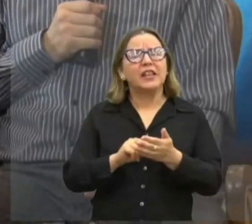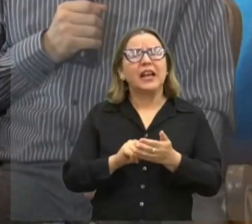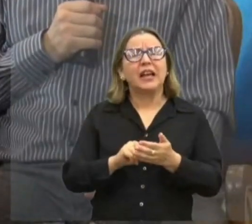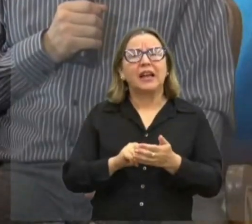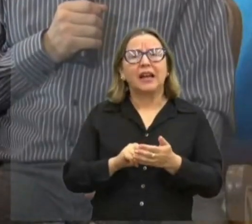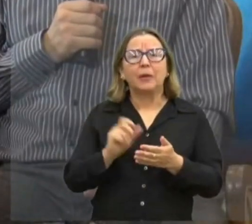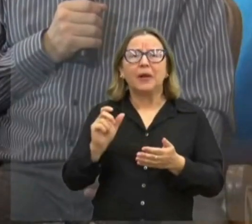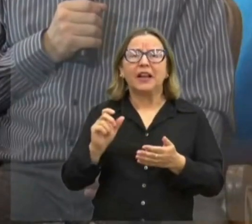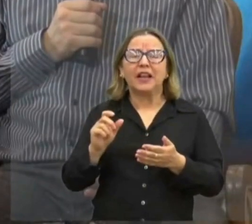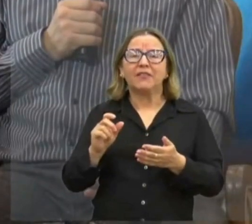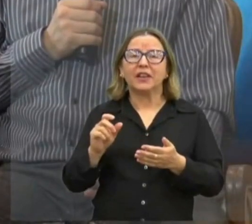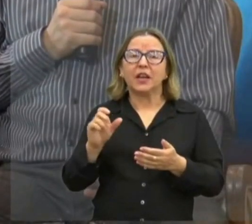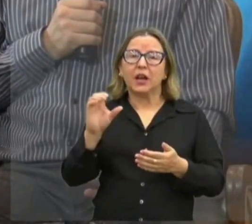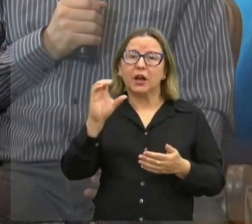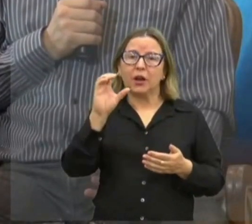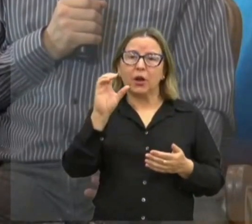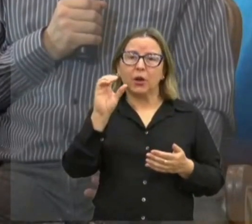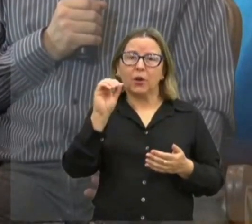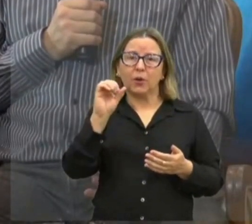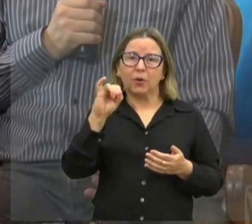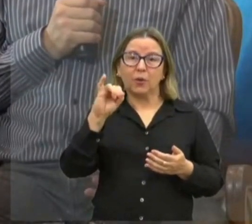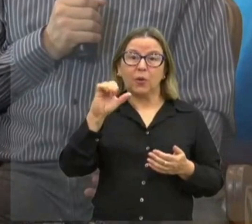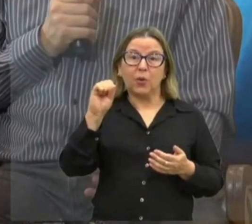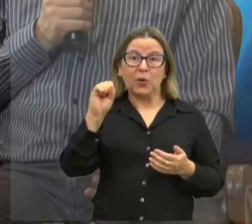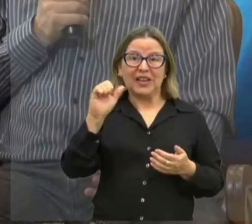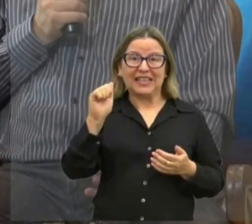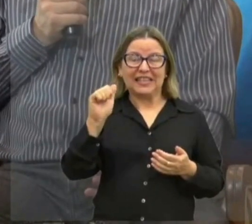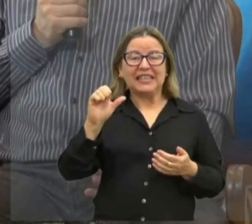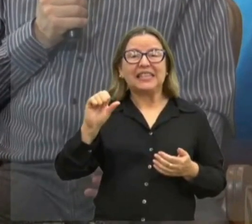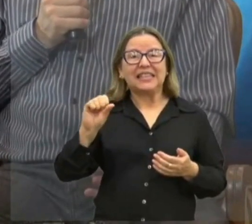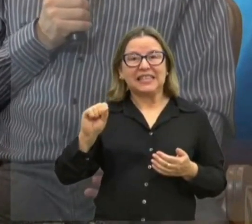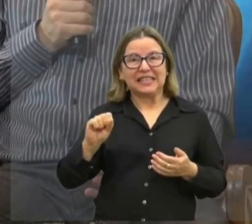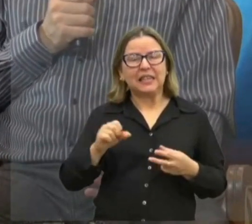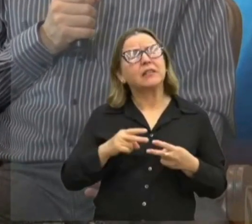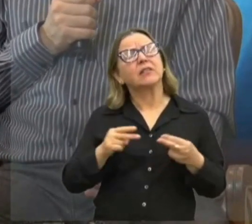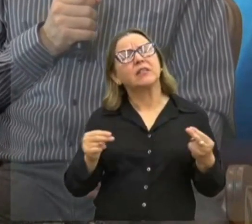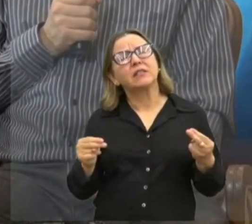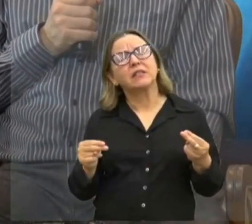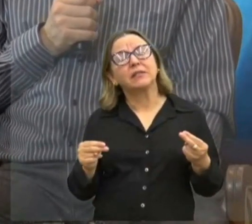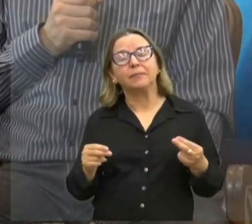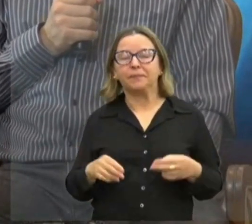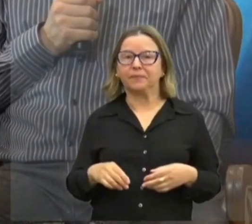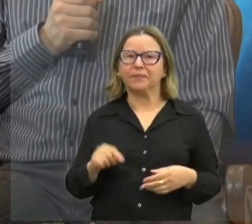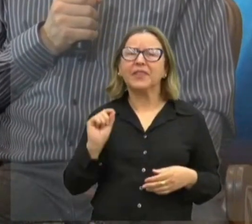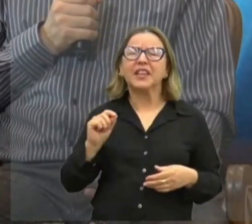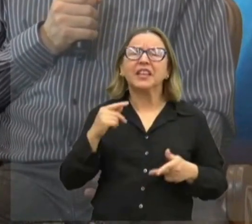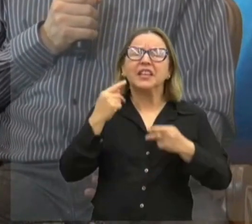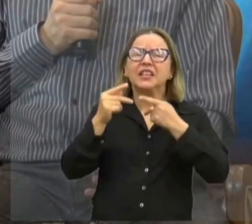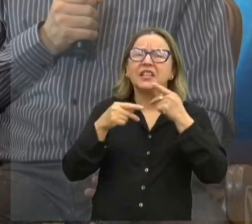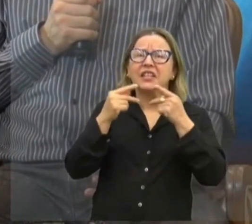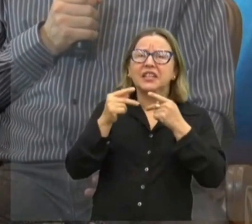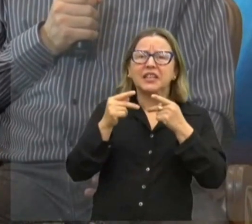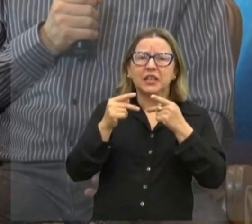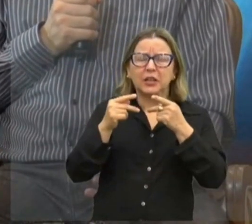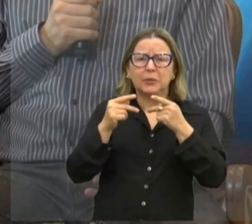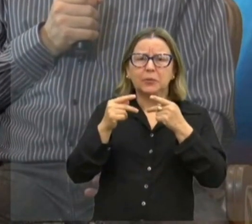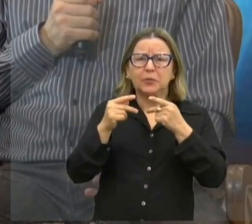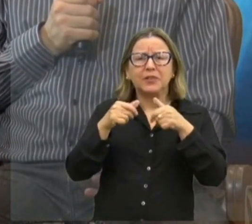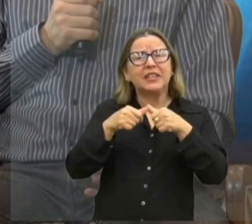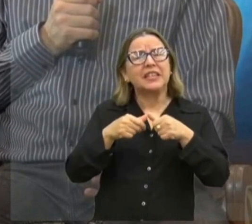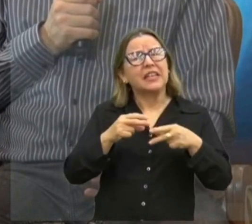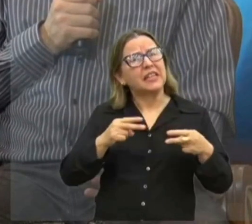31? Que coisas são estas? Que diremos, pois, à vista destas